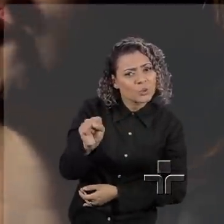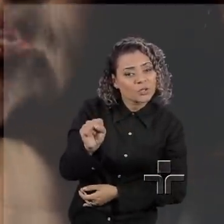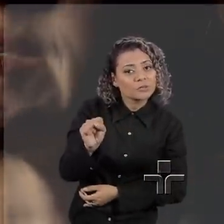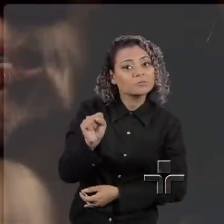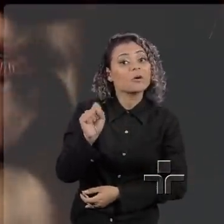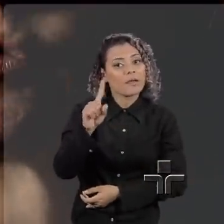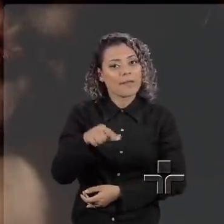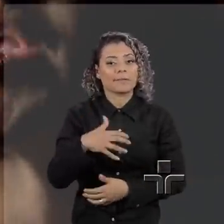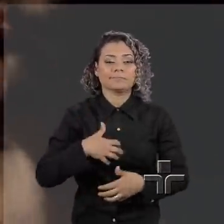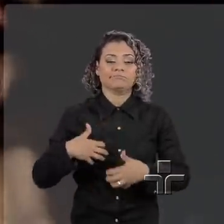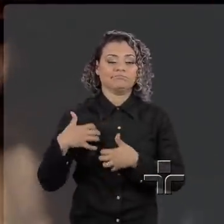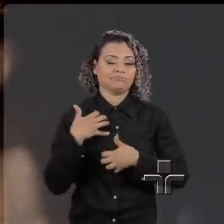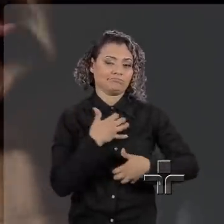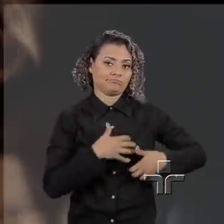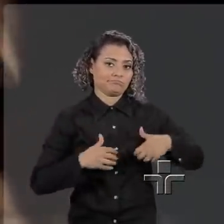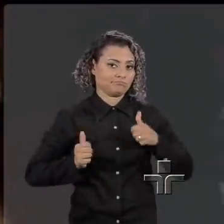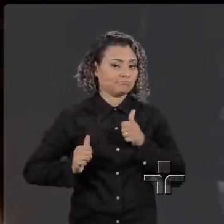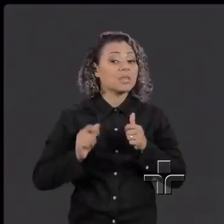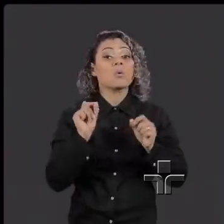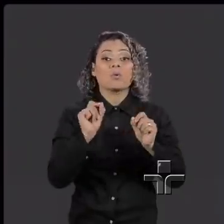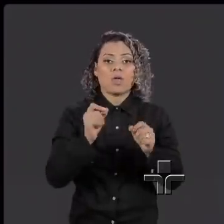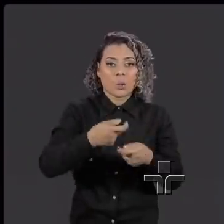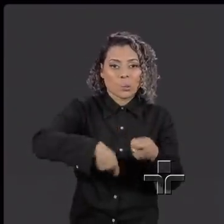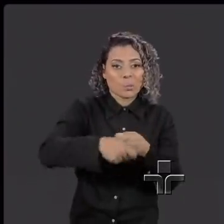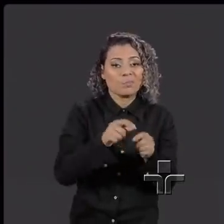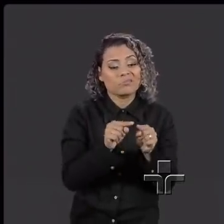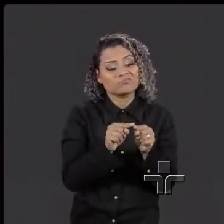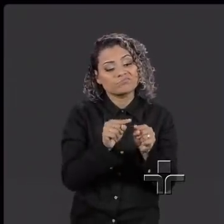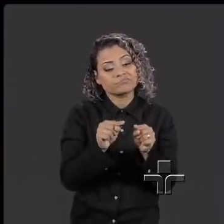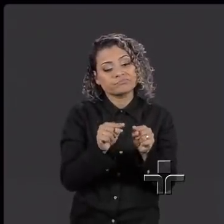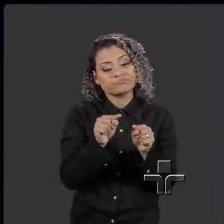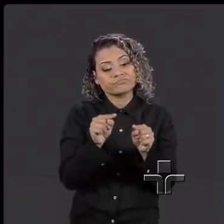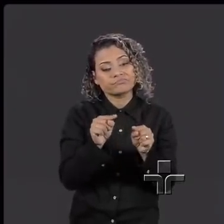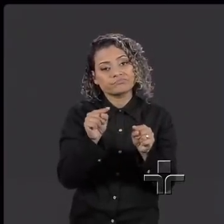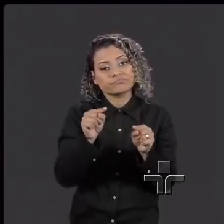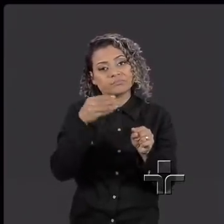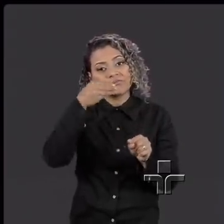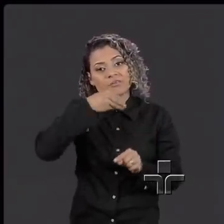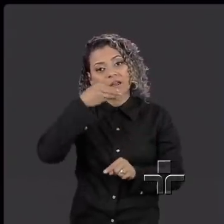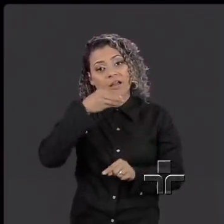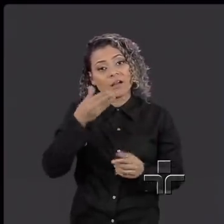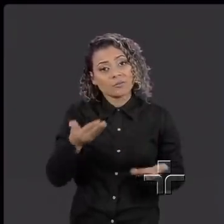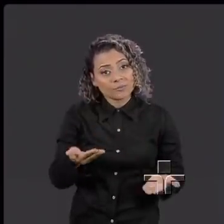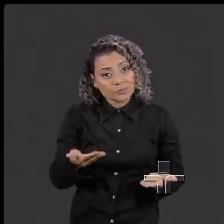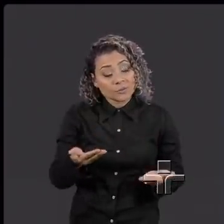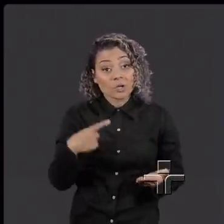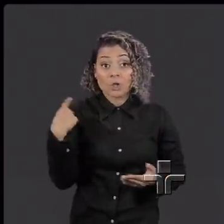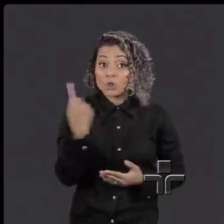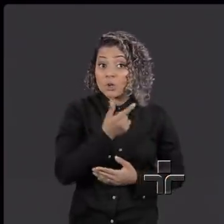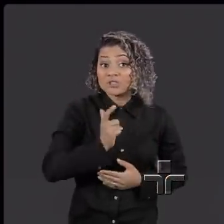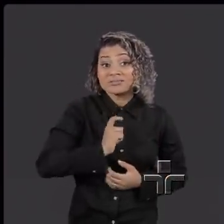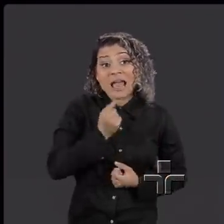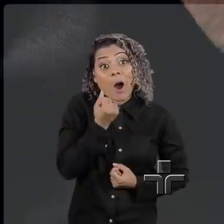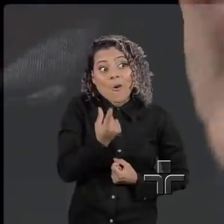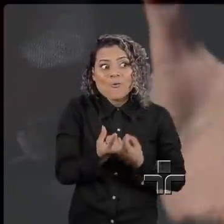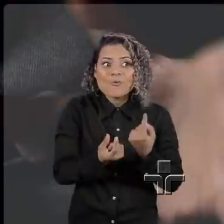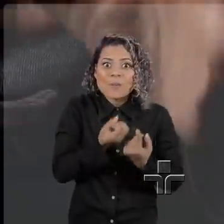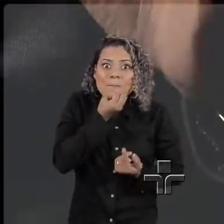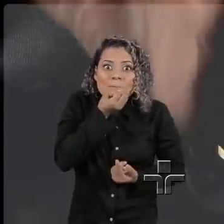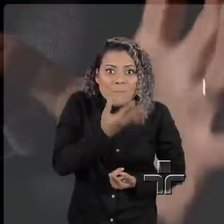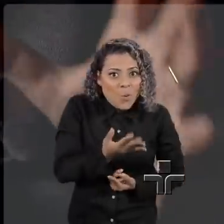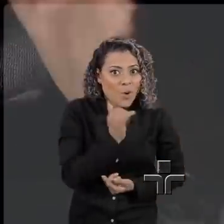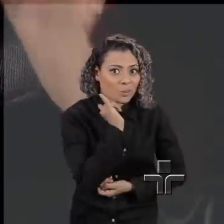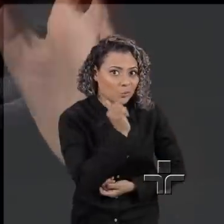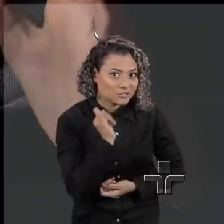ano de frustração. A economia continuou crescendo devagarinho, muito frágil. A gente tem algumas boas notícias,